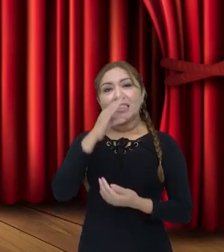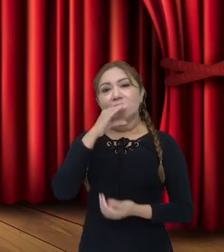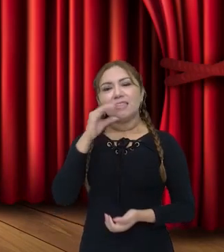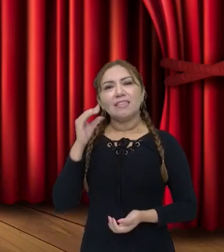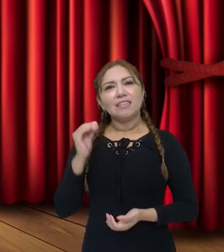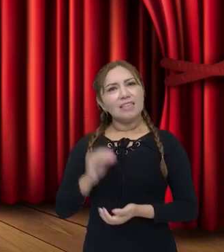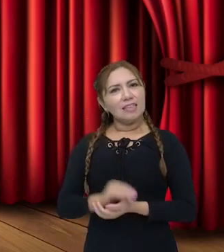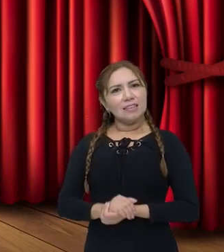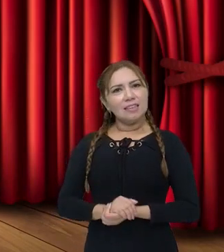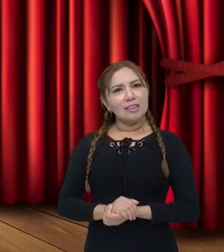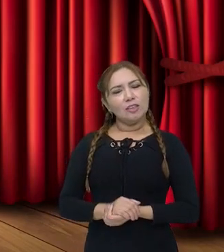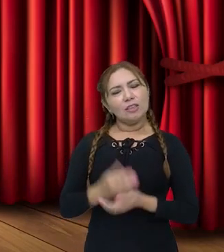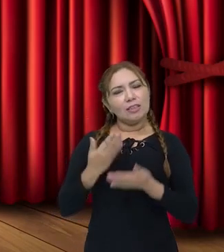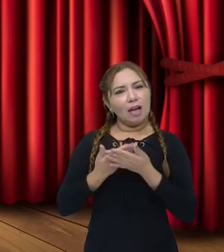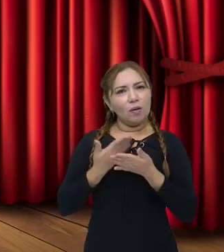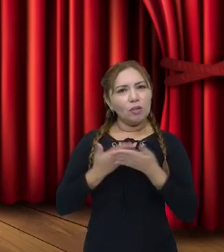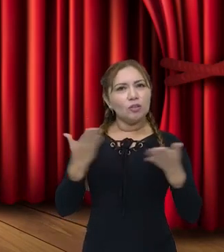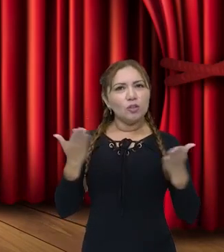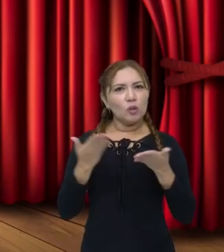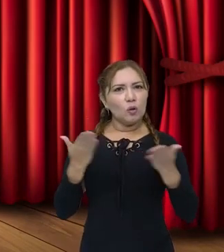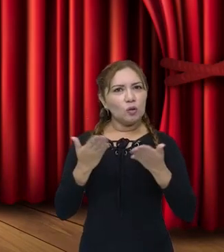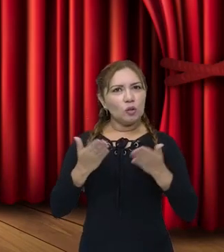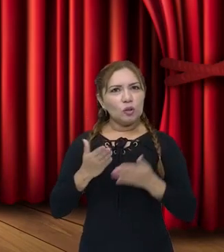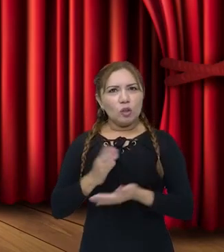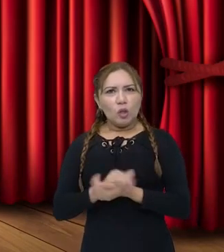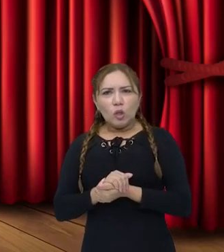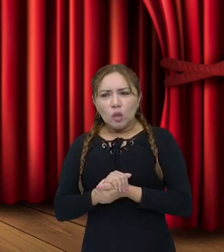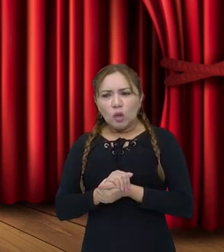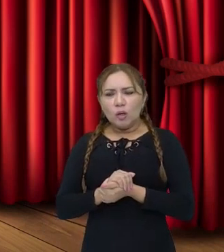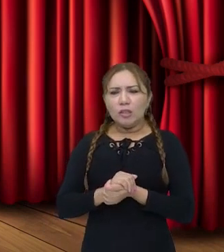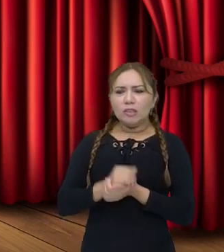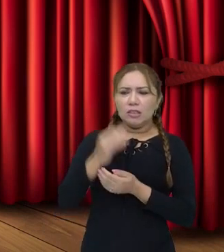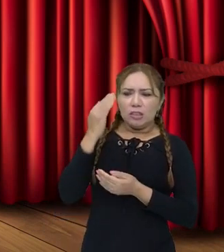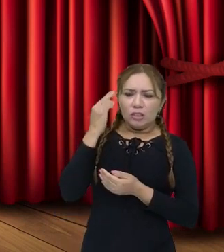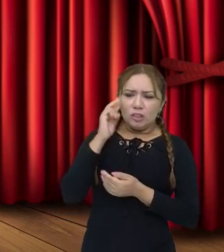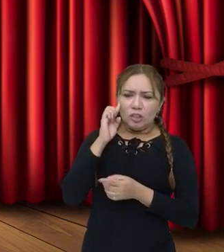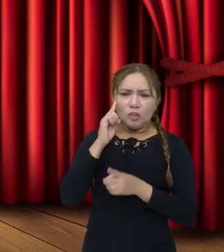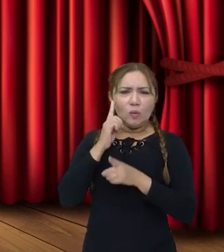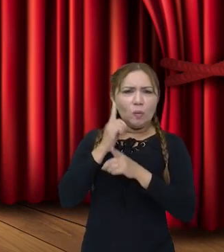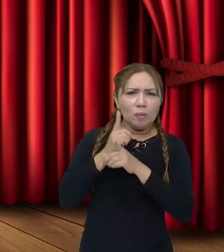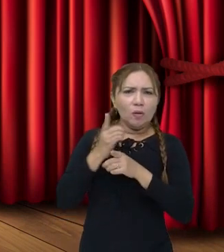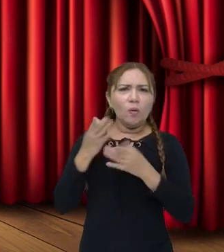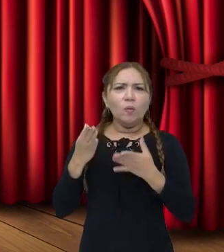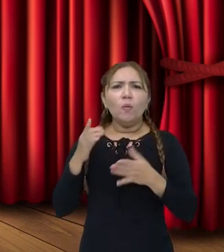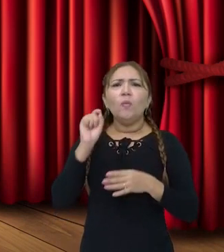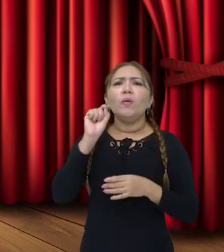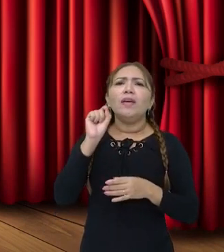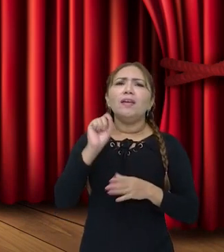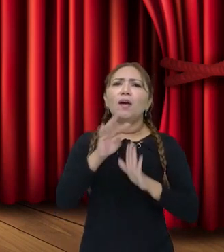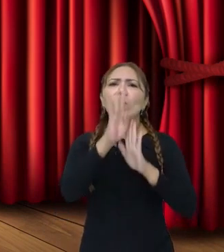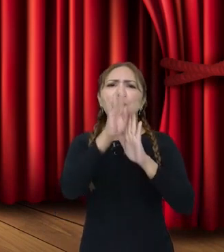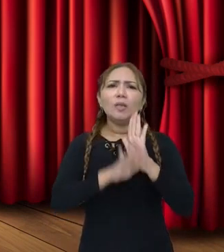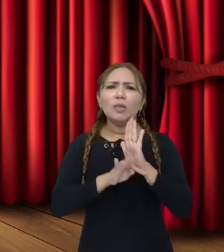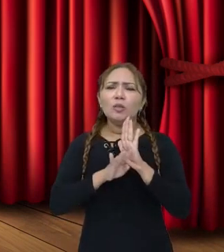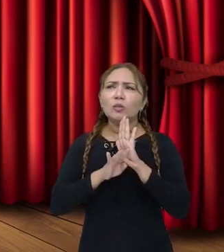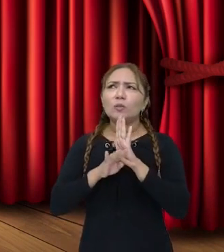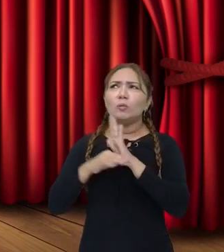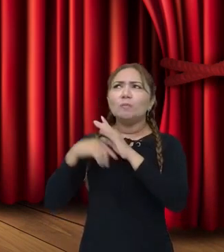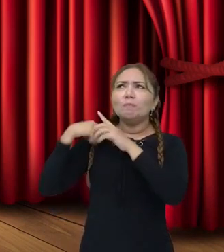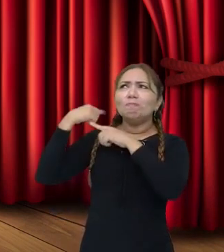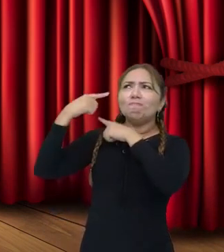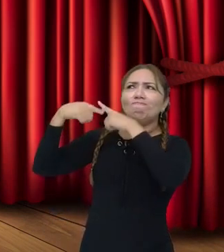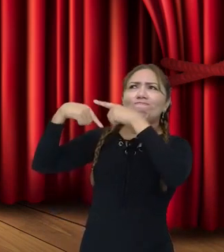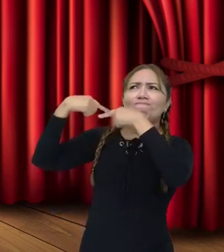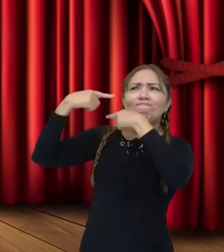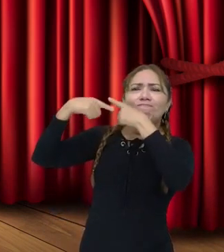Crianças, na nossa aula de hoje nós investigamos o que é um texto de tradição oral. Vocês se lembram o que é? Um texto